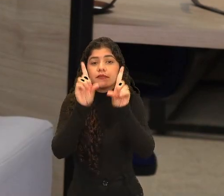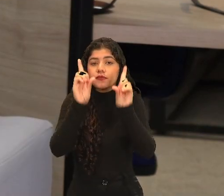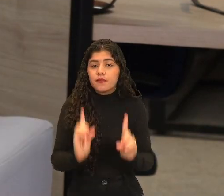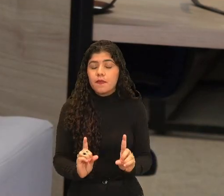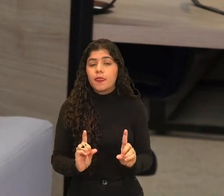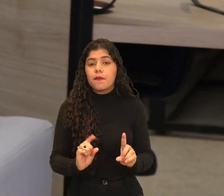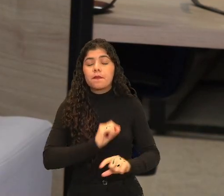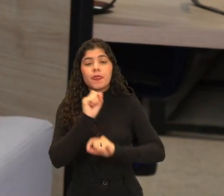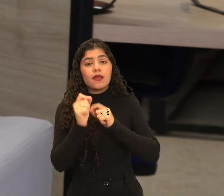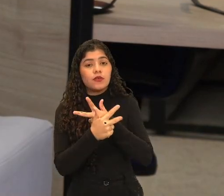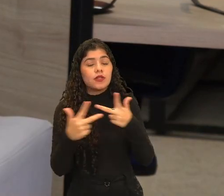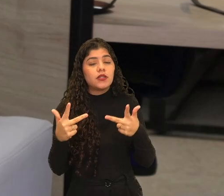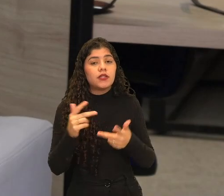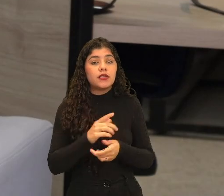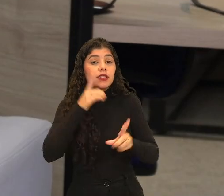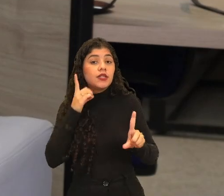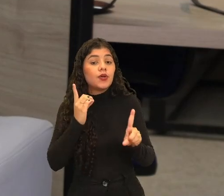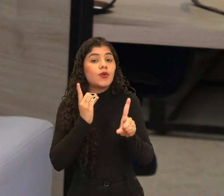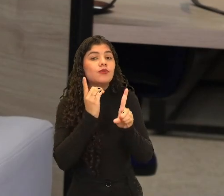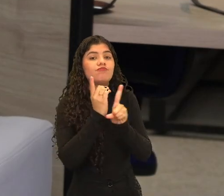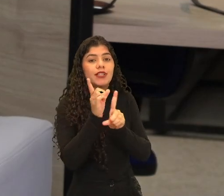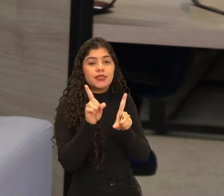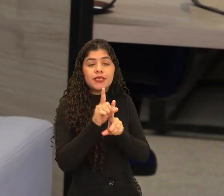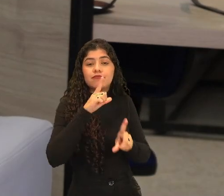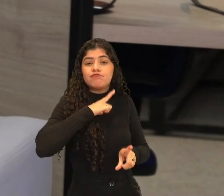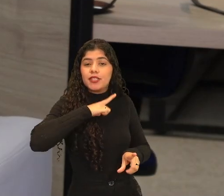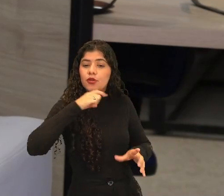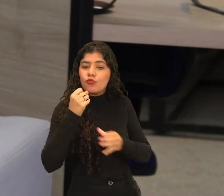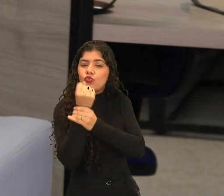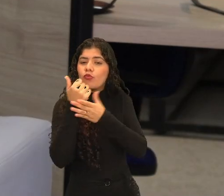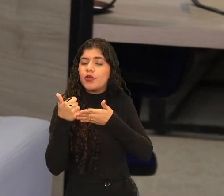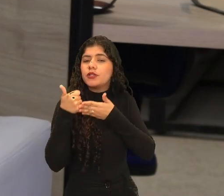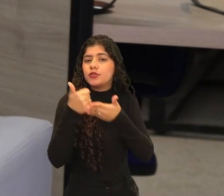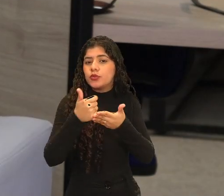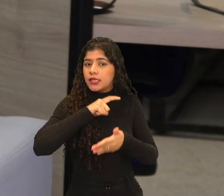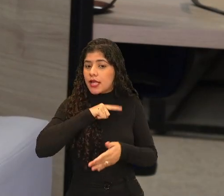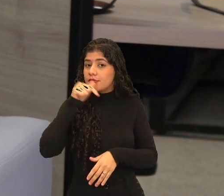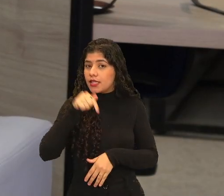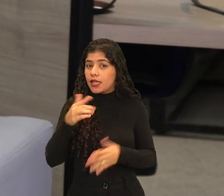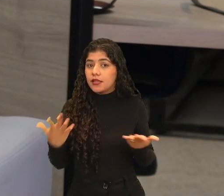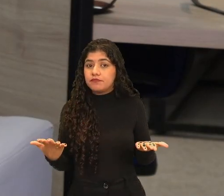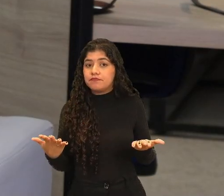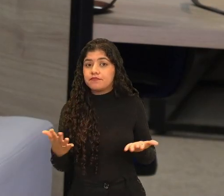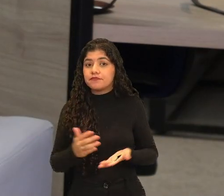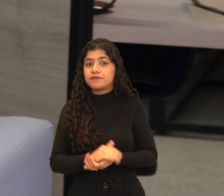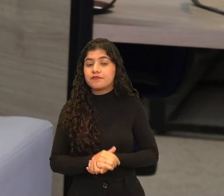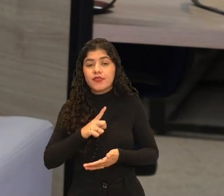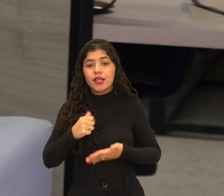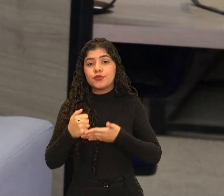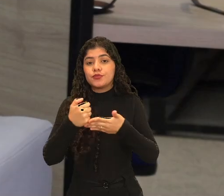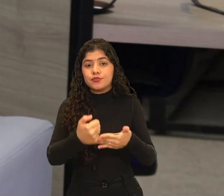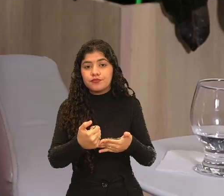ou alguma suspeita, onde elas podem encontrar um auxílio gratuito. Existe essa